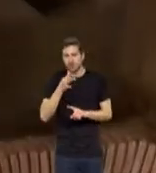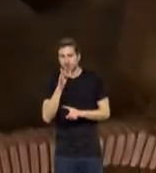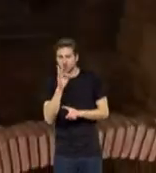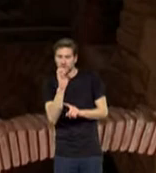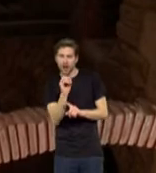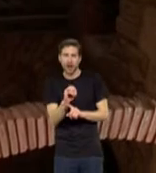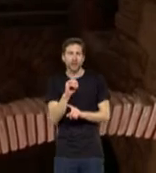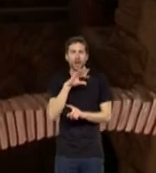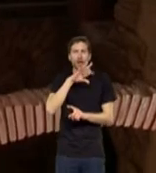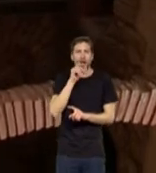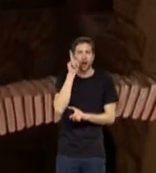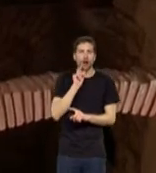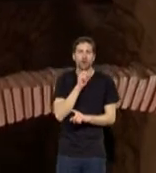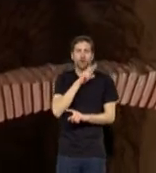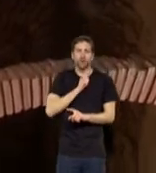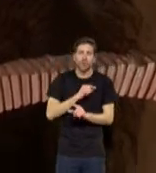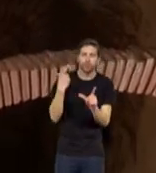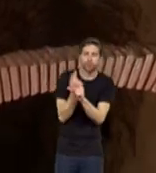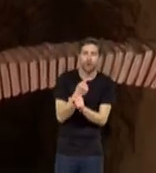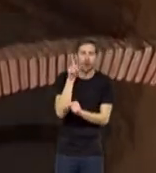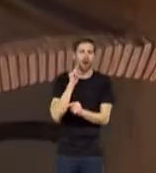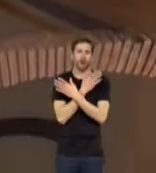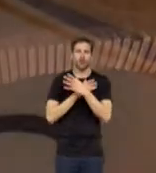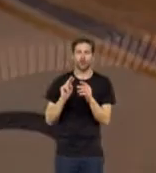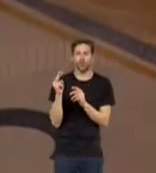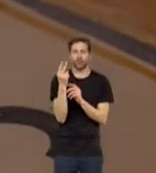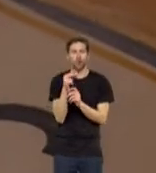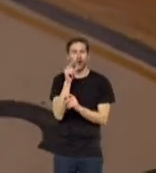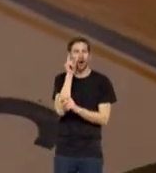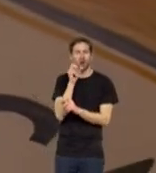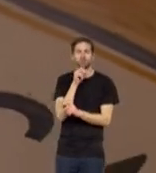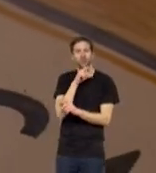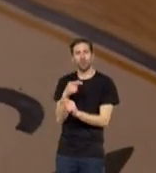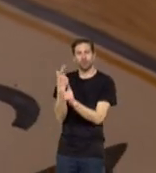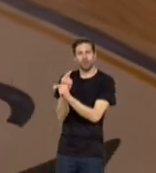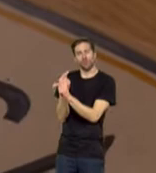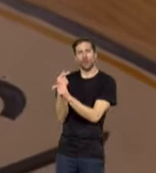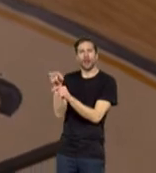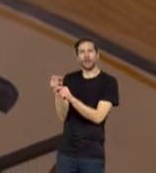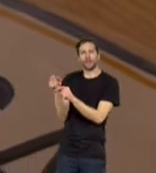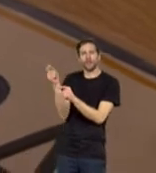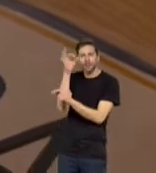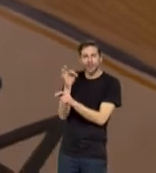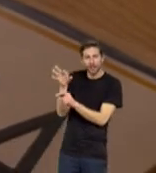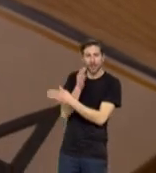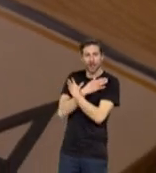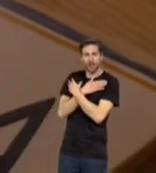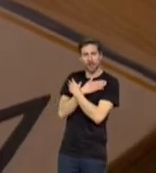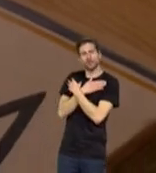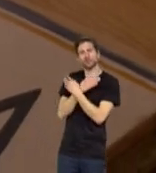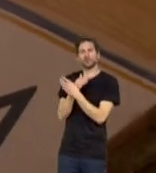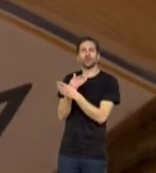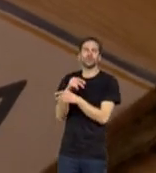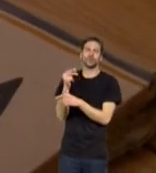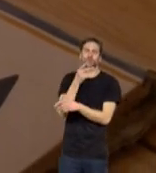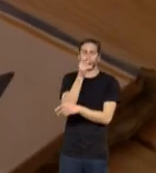duas amigas. Mais tarde o meu avô comprou a cota das amigas e nós herdámos toda a parte do meu avô e depois da minha avó.